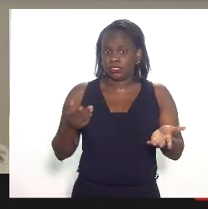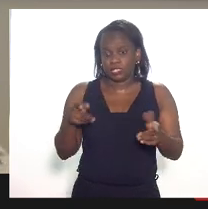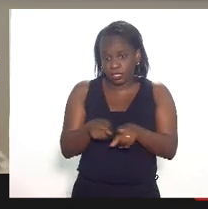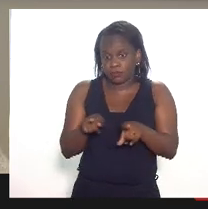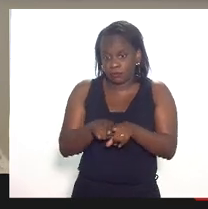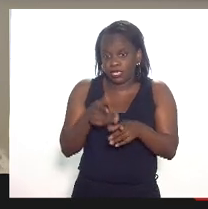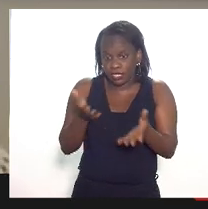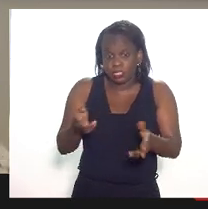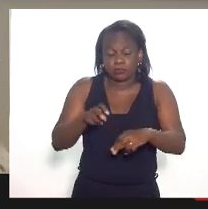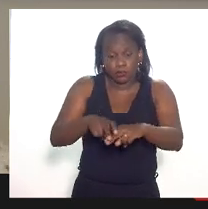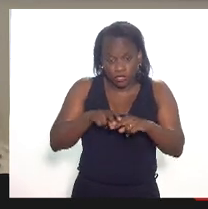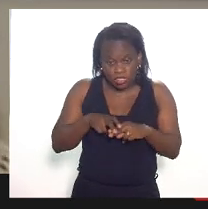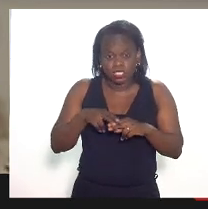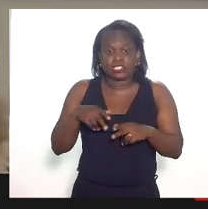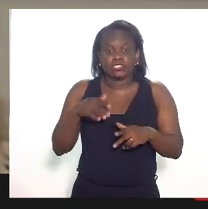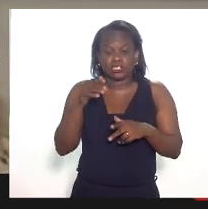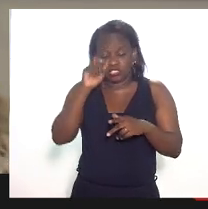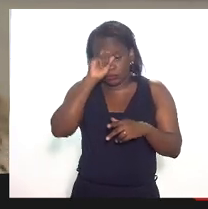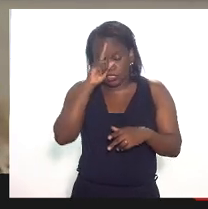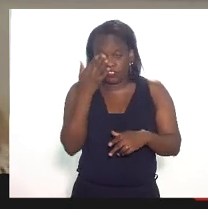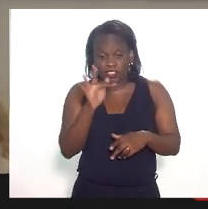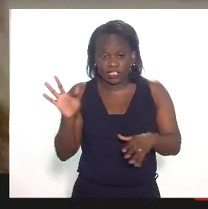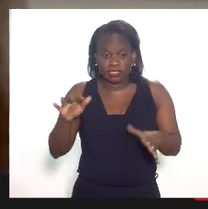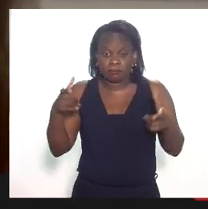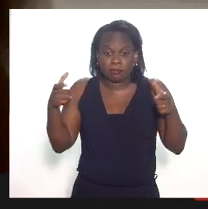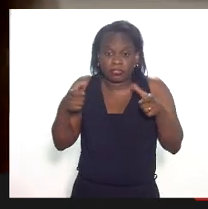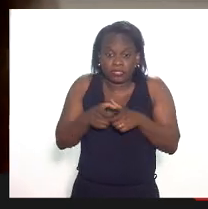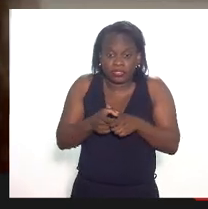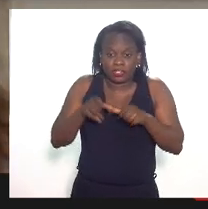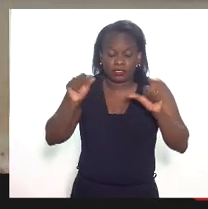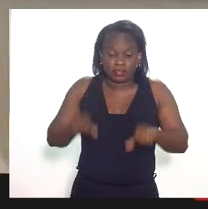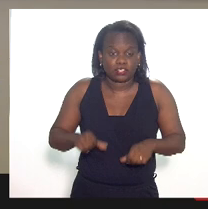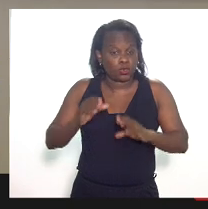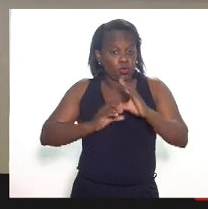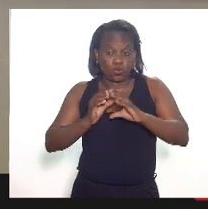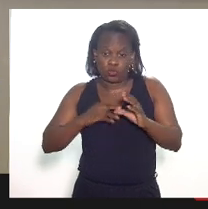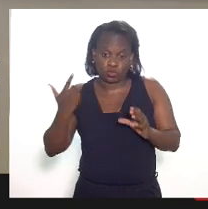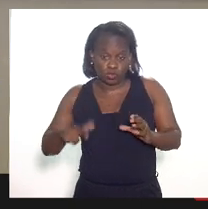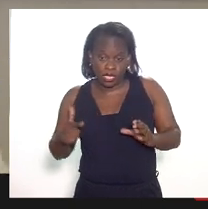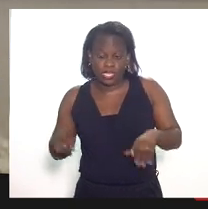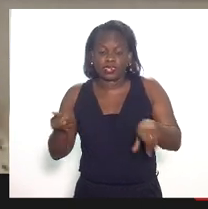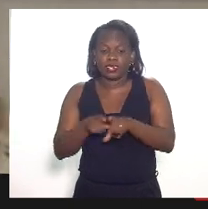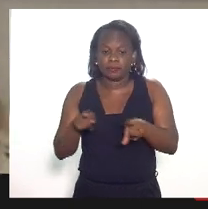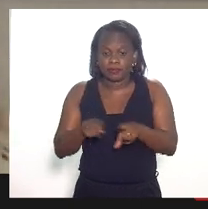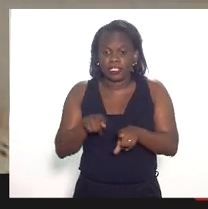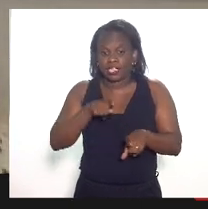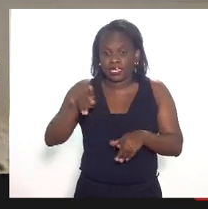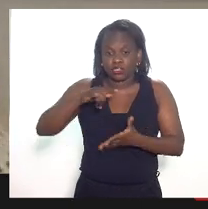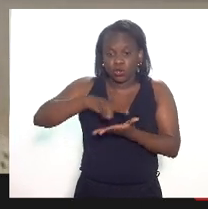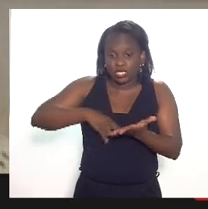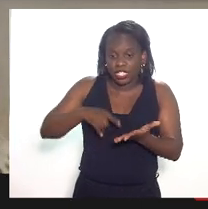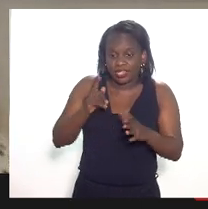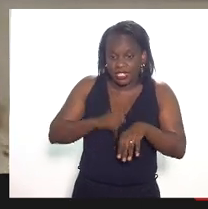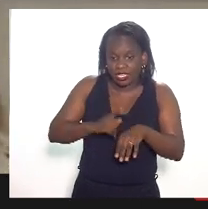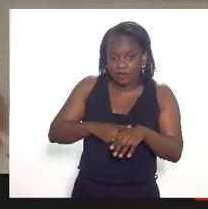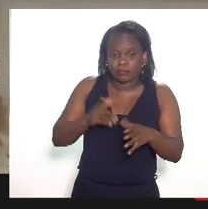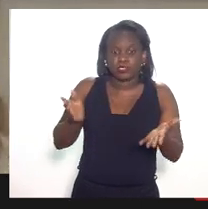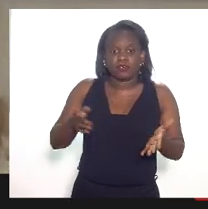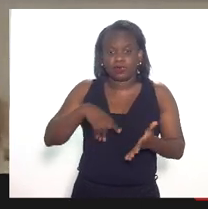forma, o gargalo da rede federal. Nós não fazemos concurso e, de alguma forma, esses contratos temporários vinham